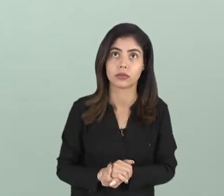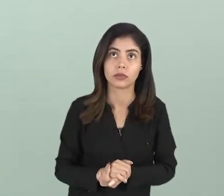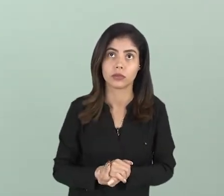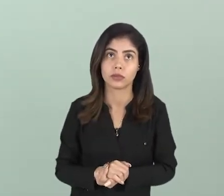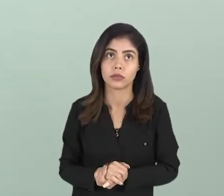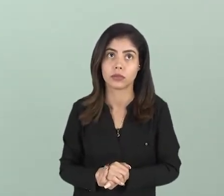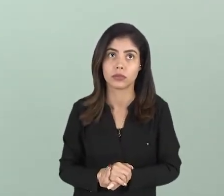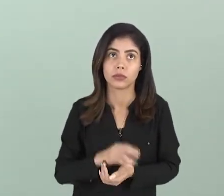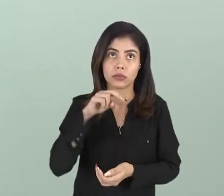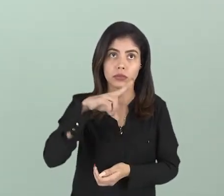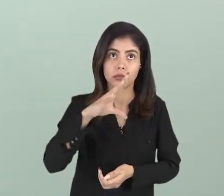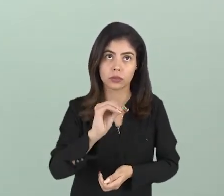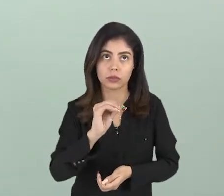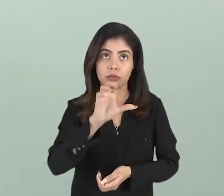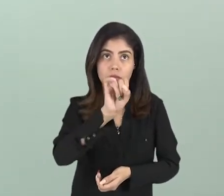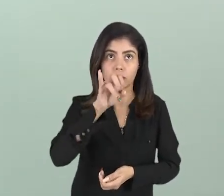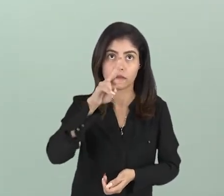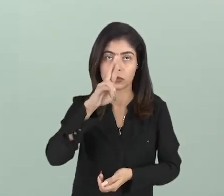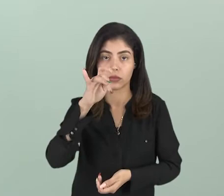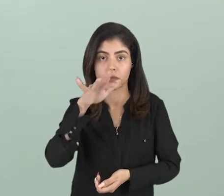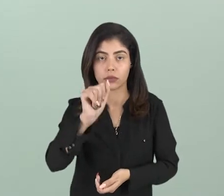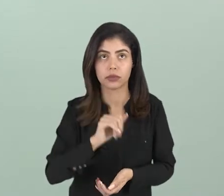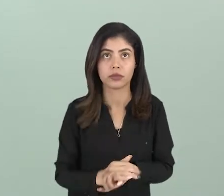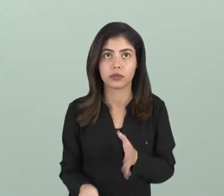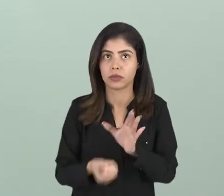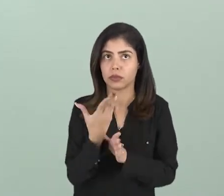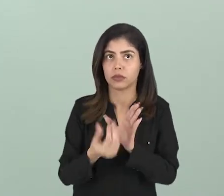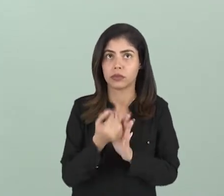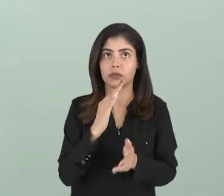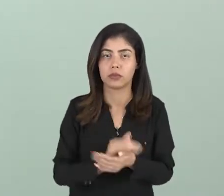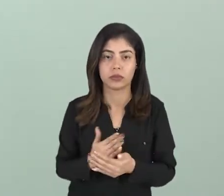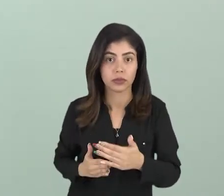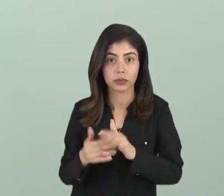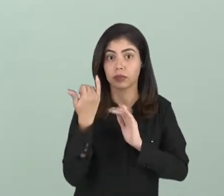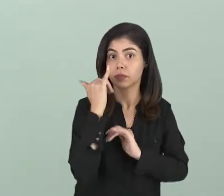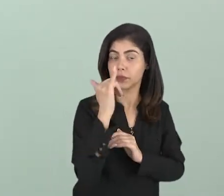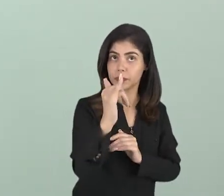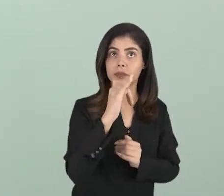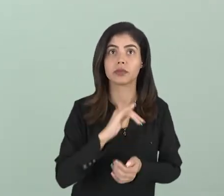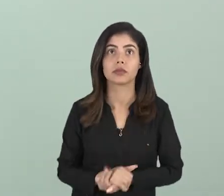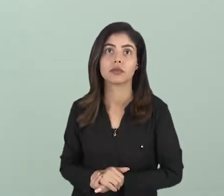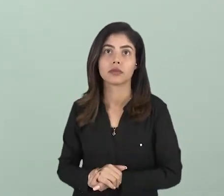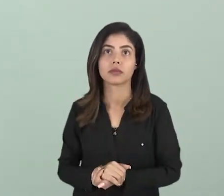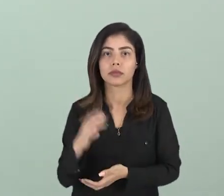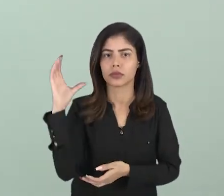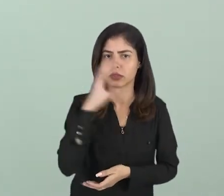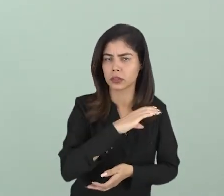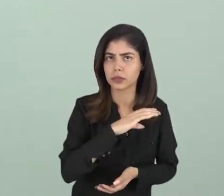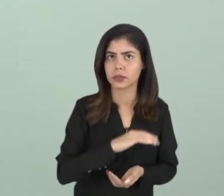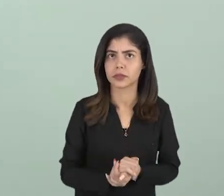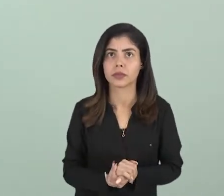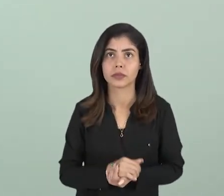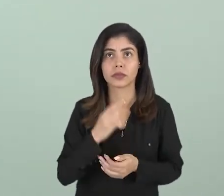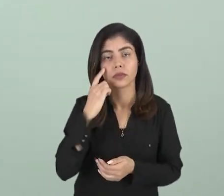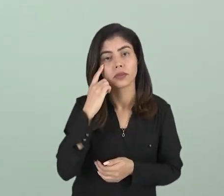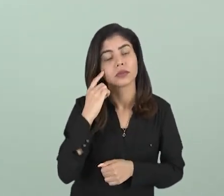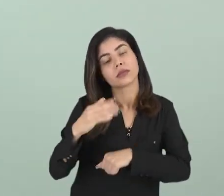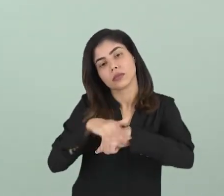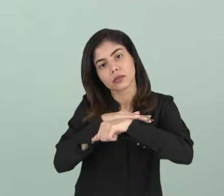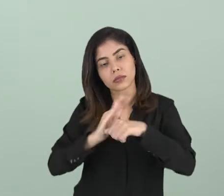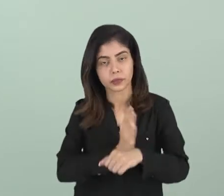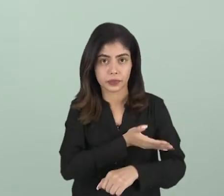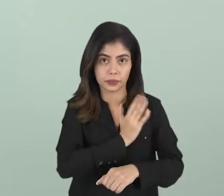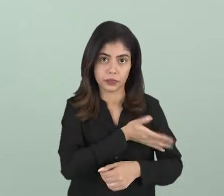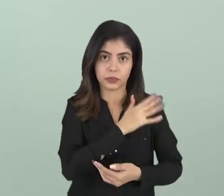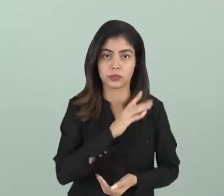nó sinoatrial. Esse nó sinoatrial, ele produz impulsos elétricos, né, que rapidamente se propagam